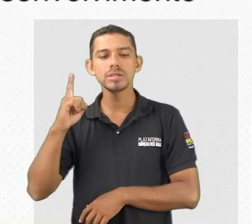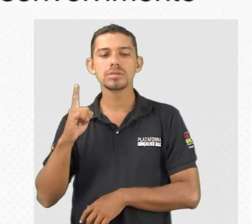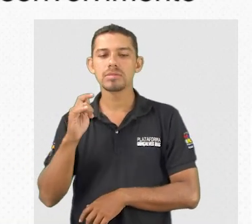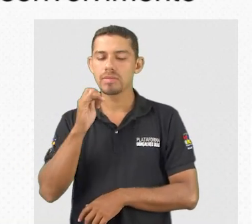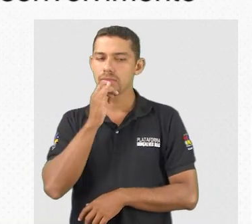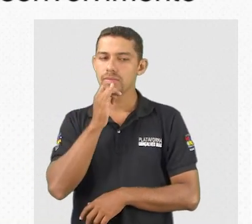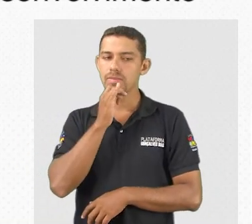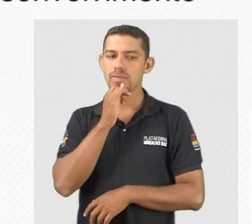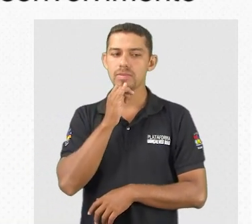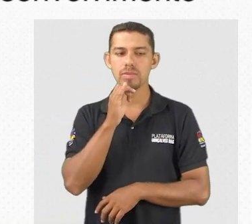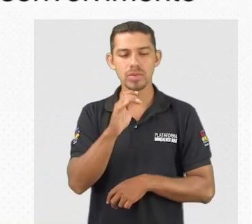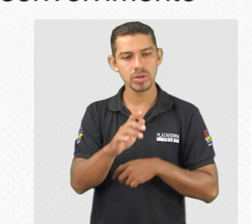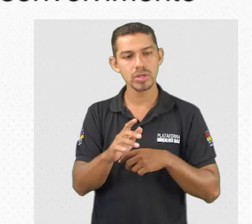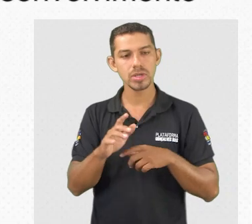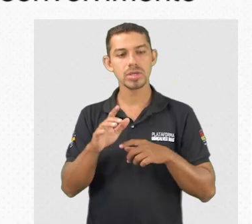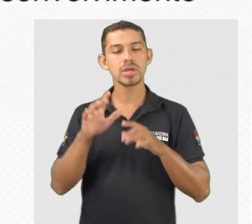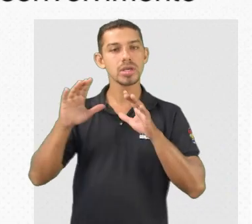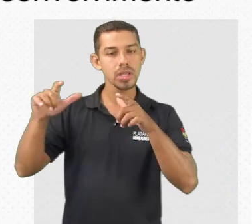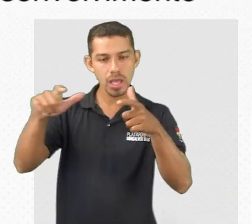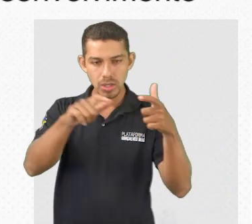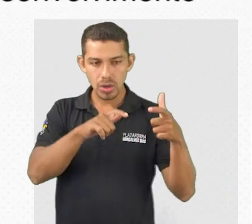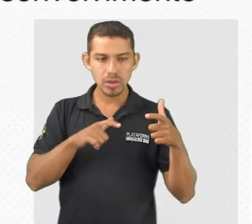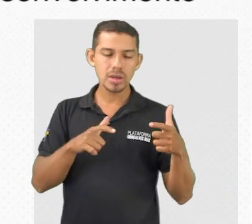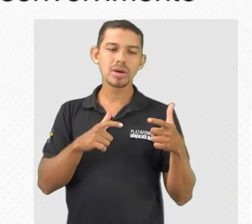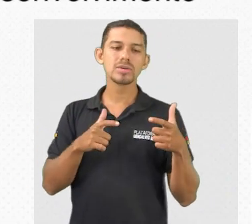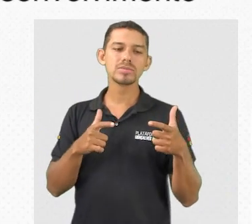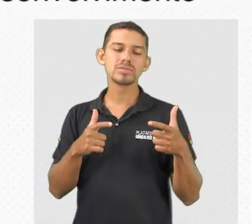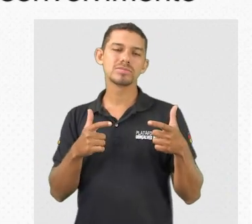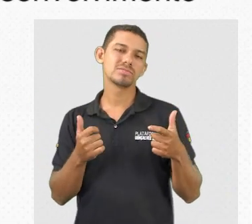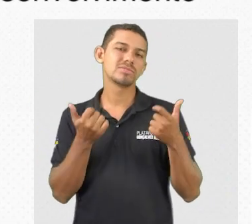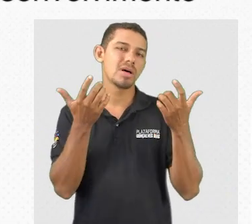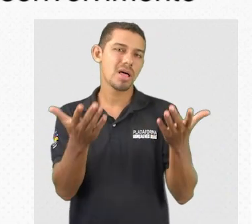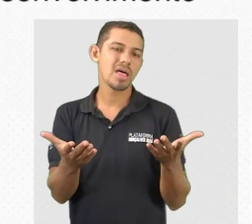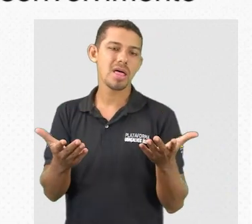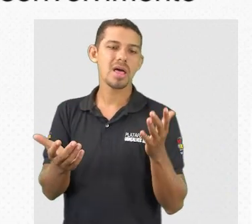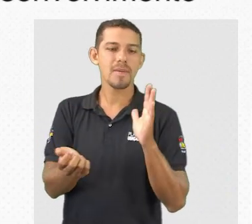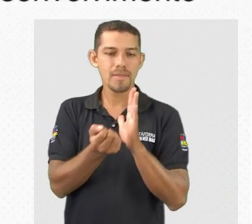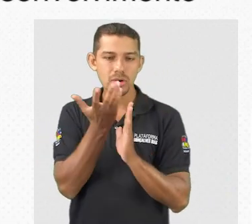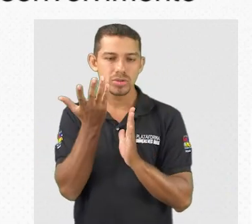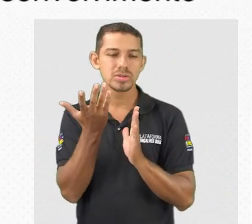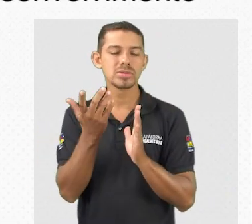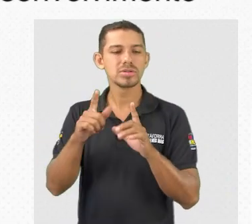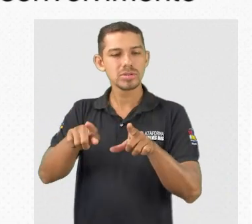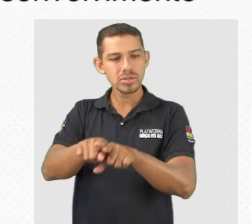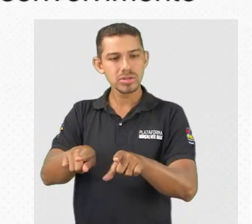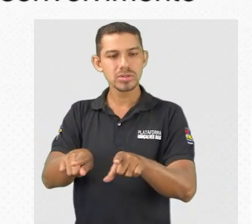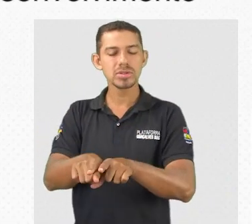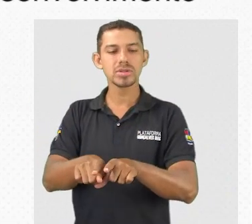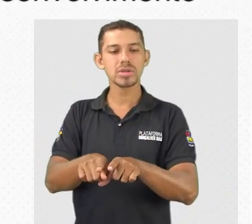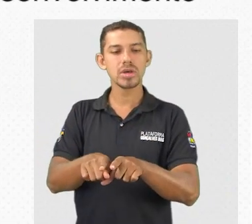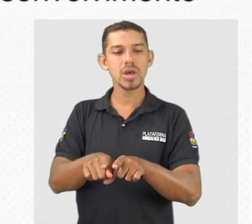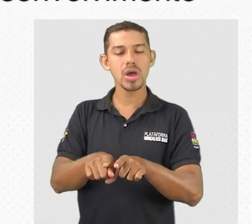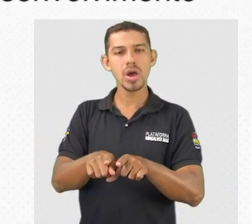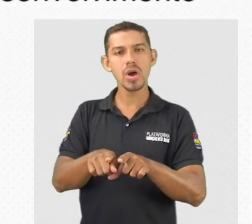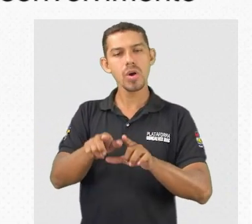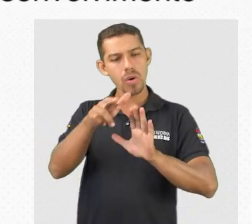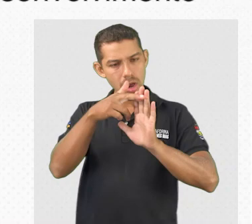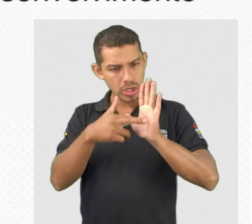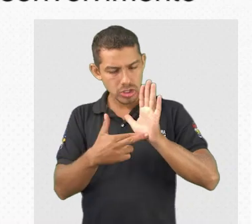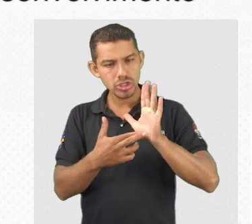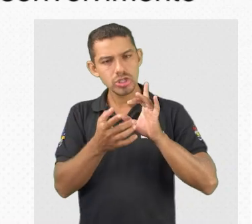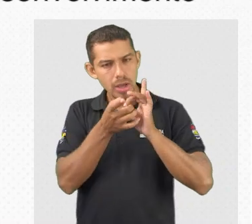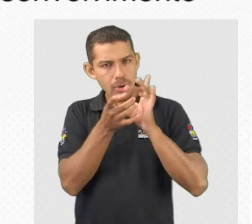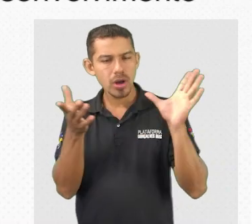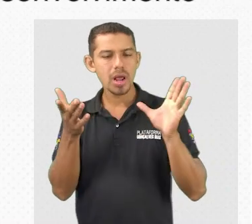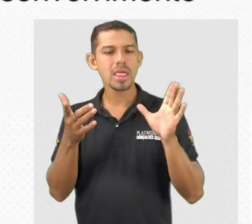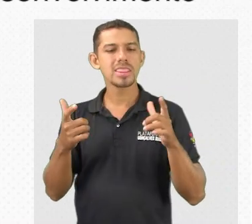unificação populacional e territorial, como então produzir um regime democrático